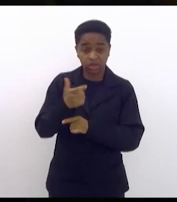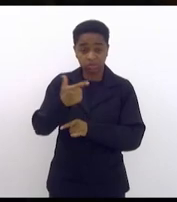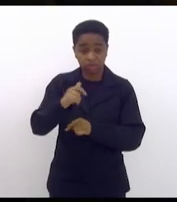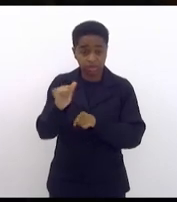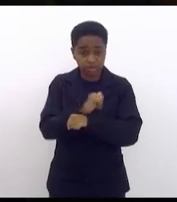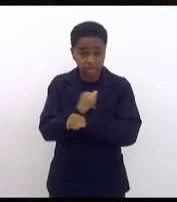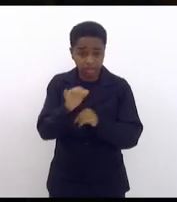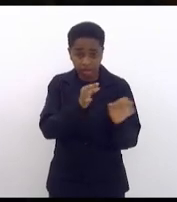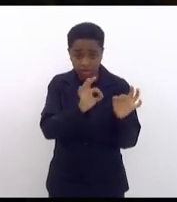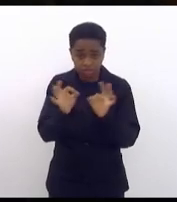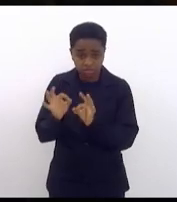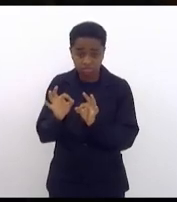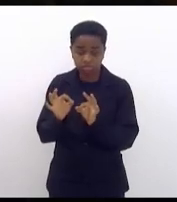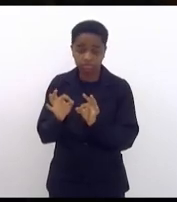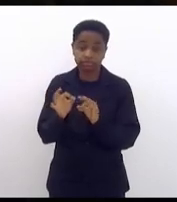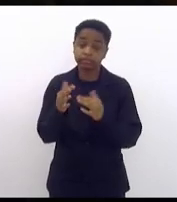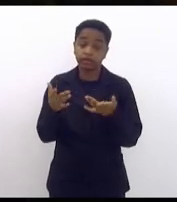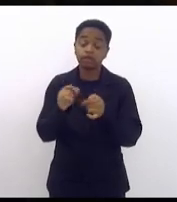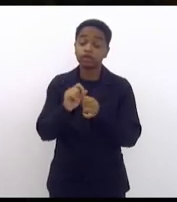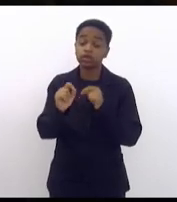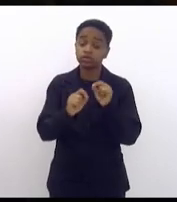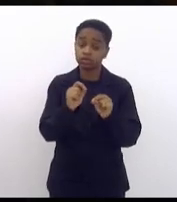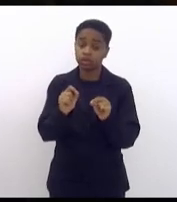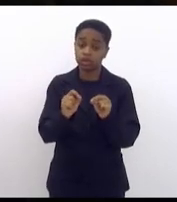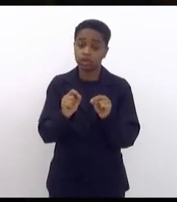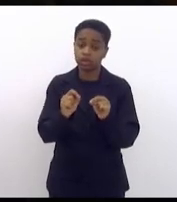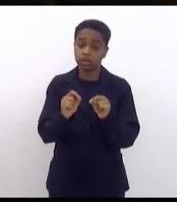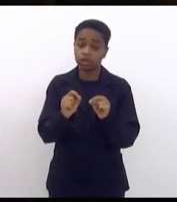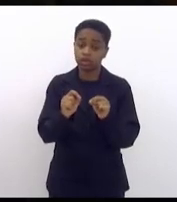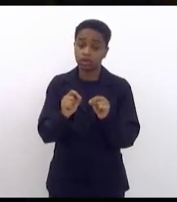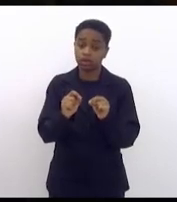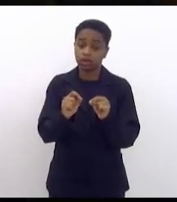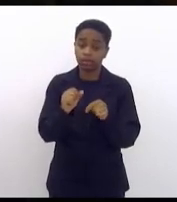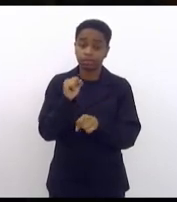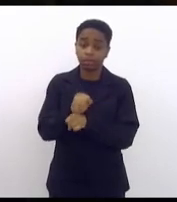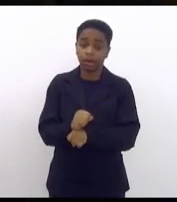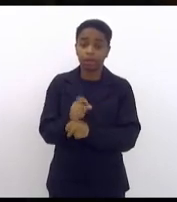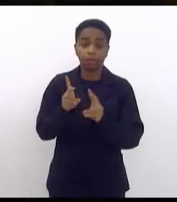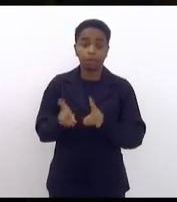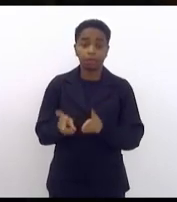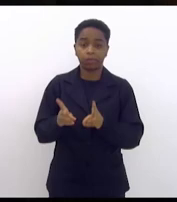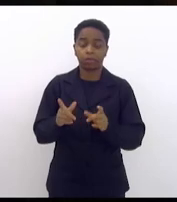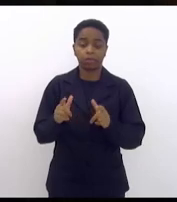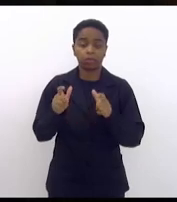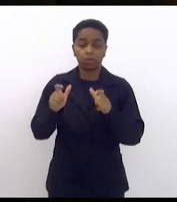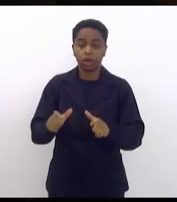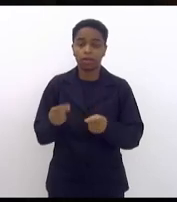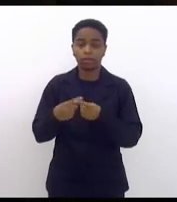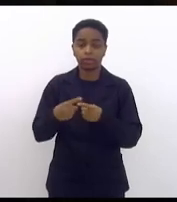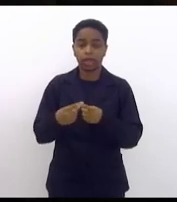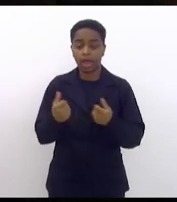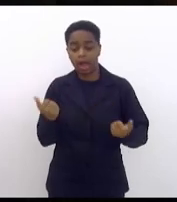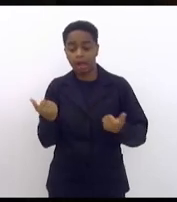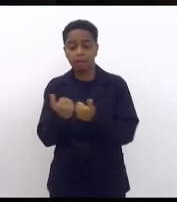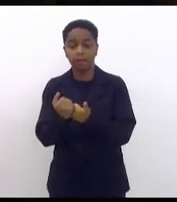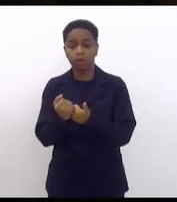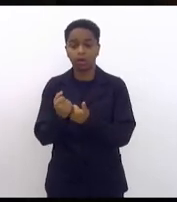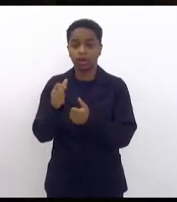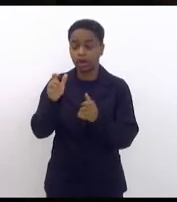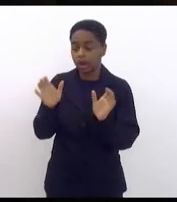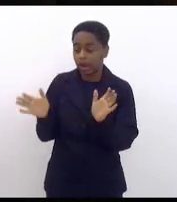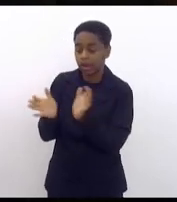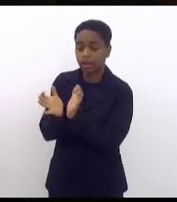estratégias, ele está fazendo o quê? Ele está patinando no mesmo lugar, beneficiando quem não paga imposto